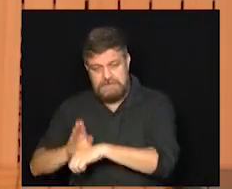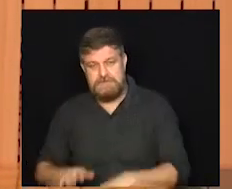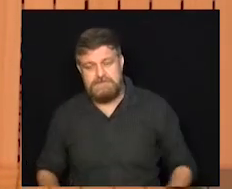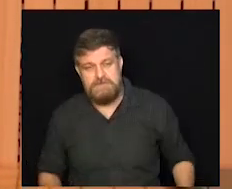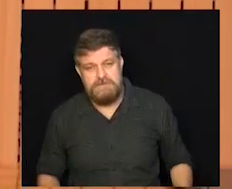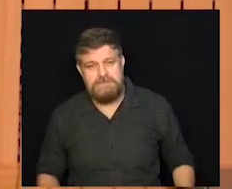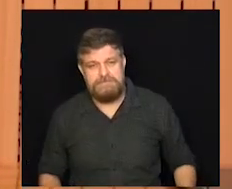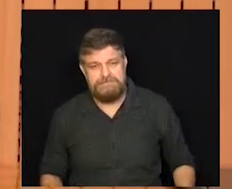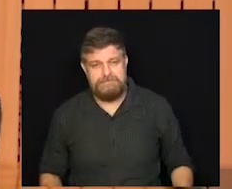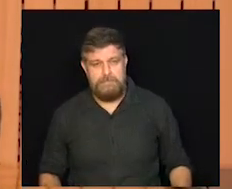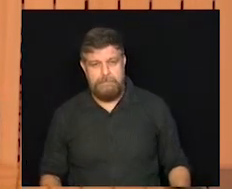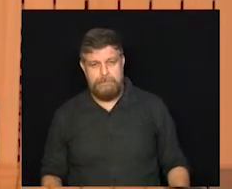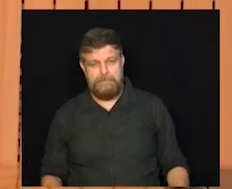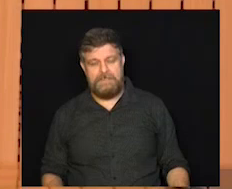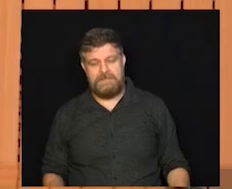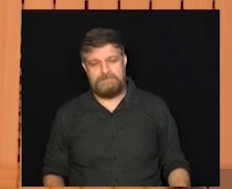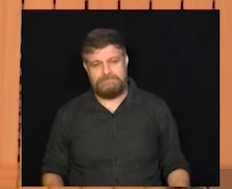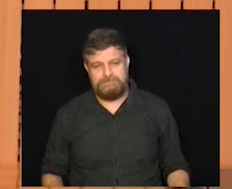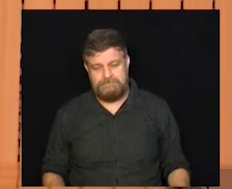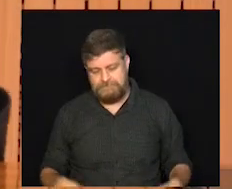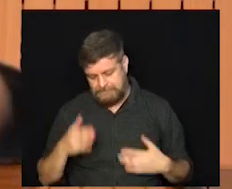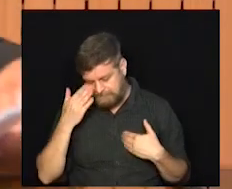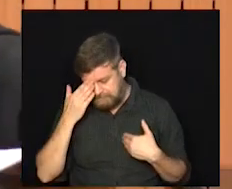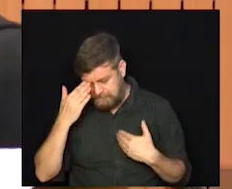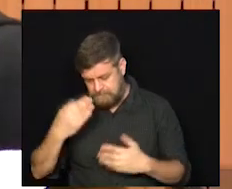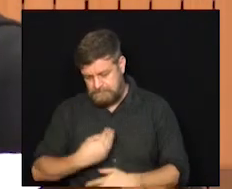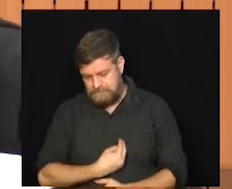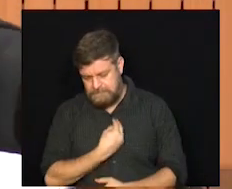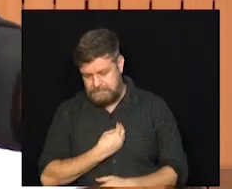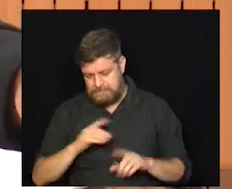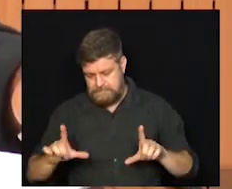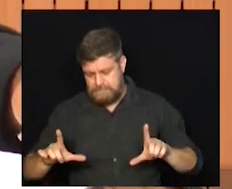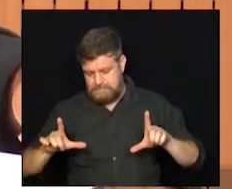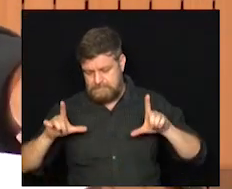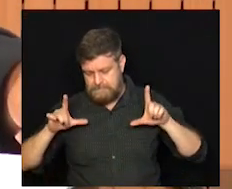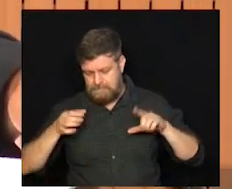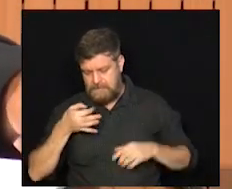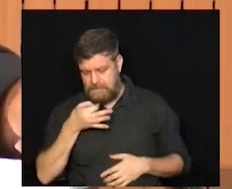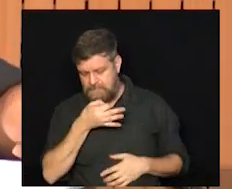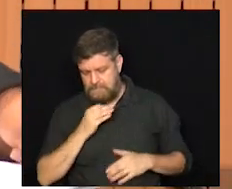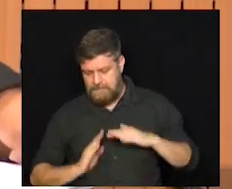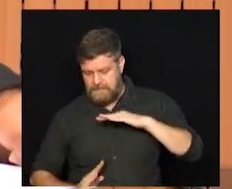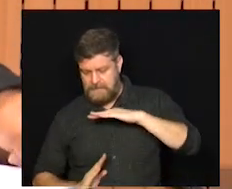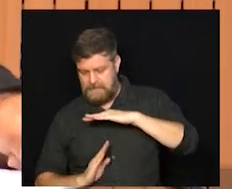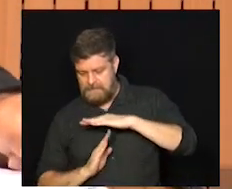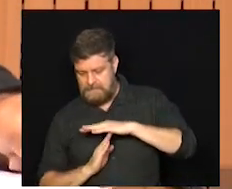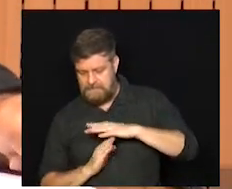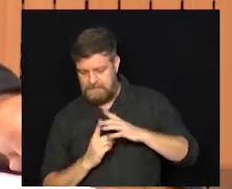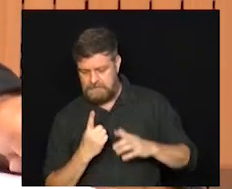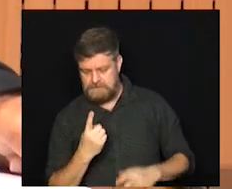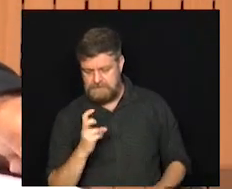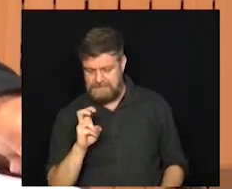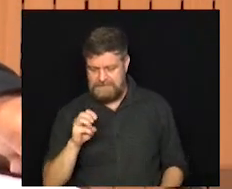Rossim. Pastor Rodrigo, muito obrigado pela presença. O senhor tem a palavra por até 15 minutos. Muito obrigado.